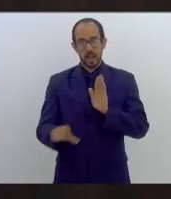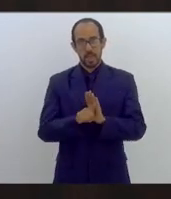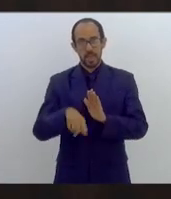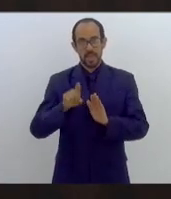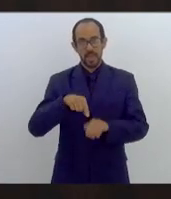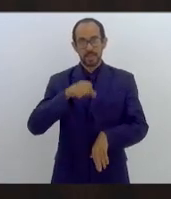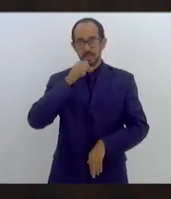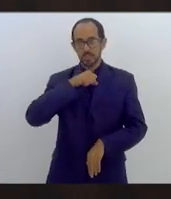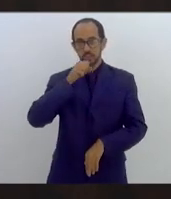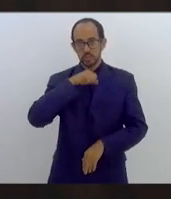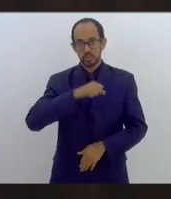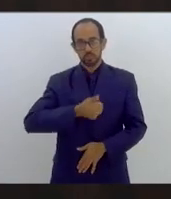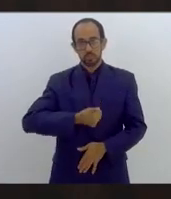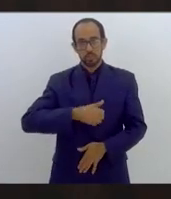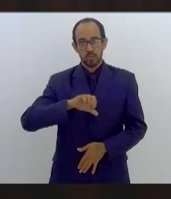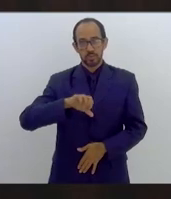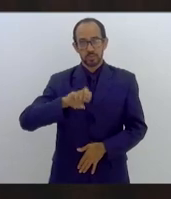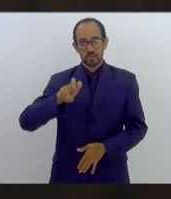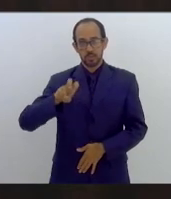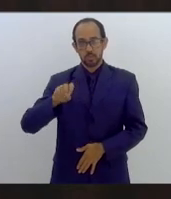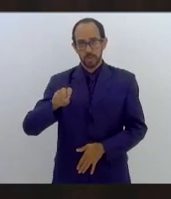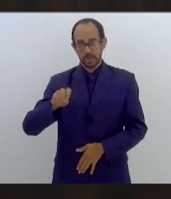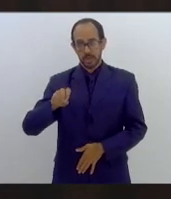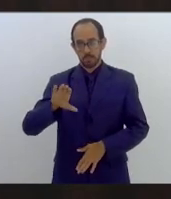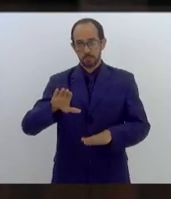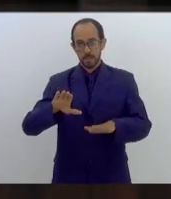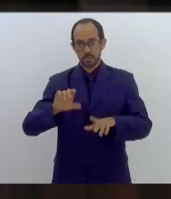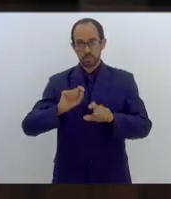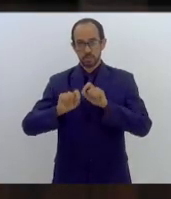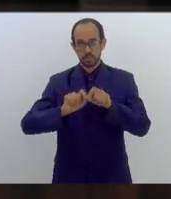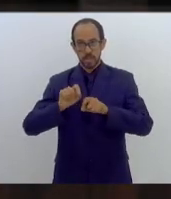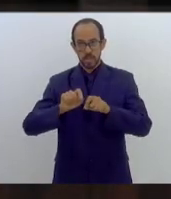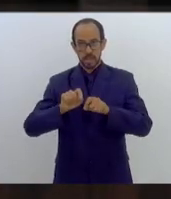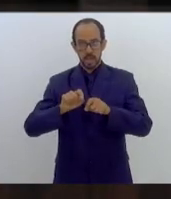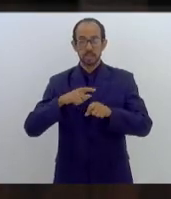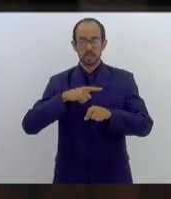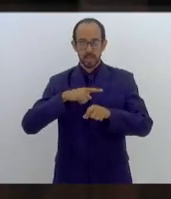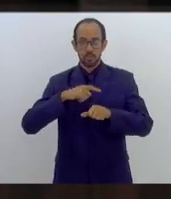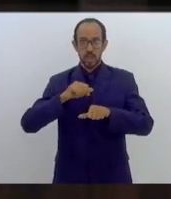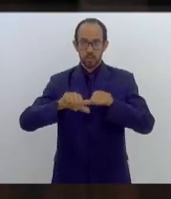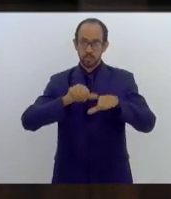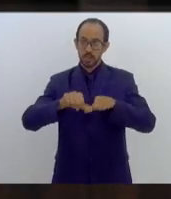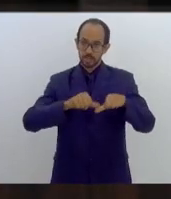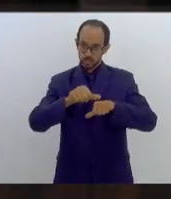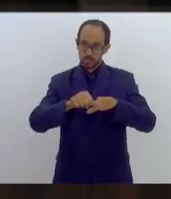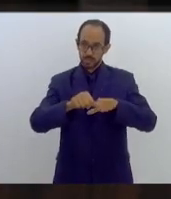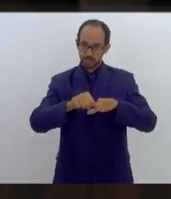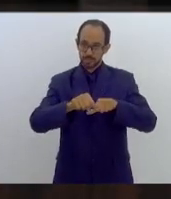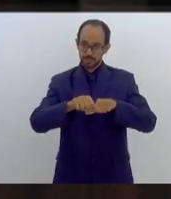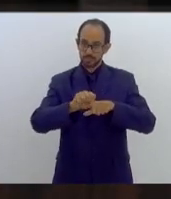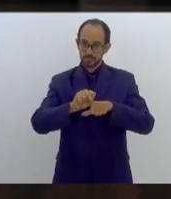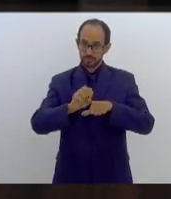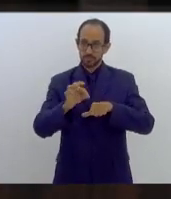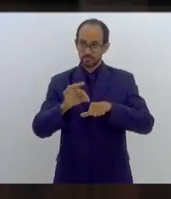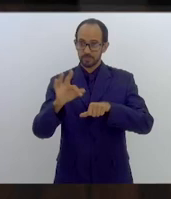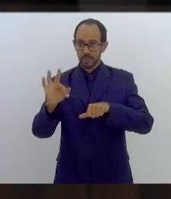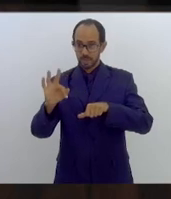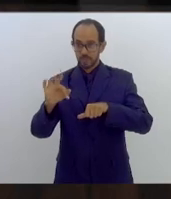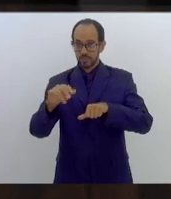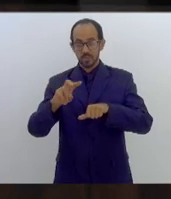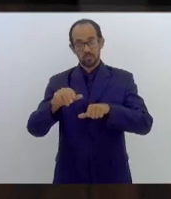de 1950, ela sofreu algumas alterações e o STF vai modulando a